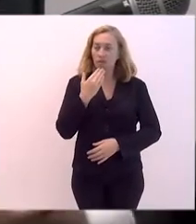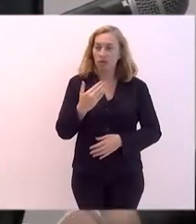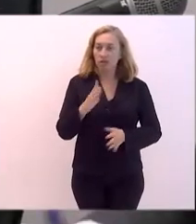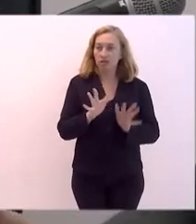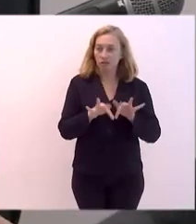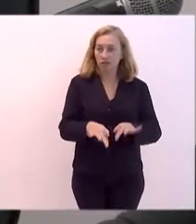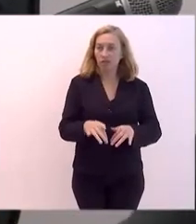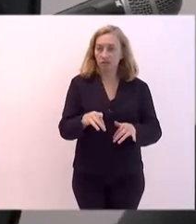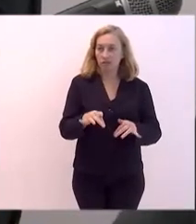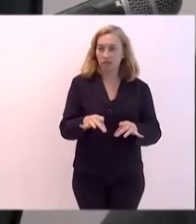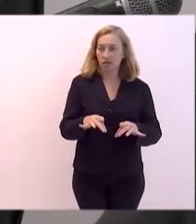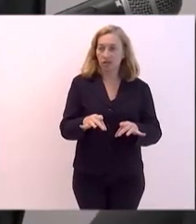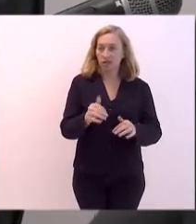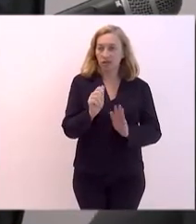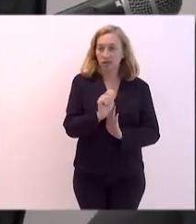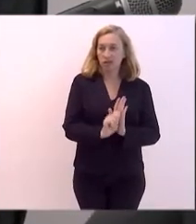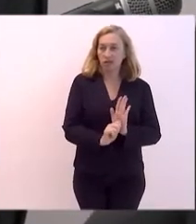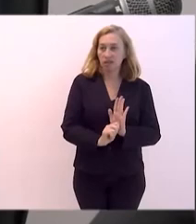redação.